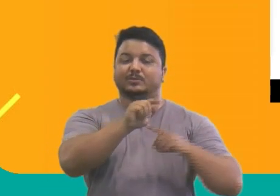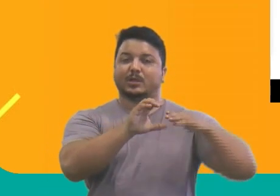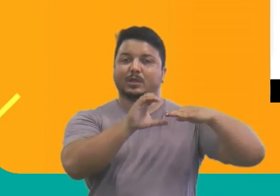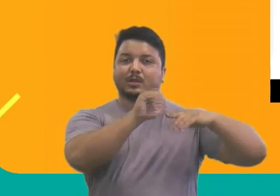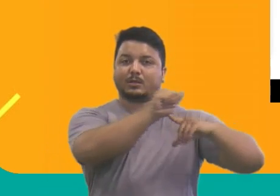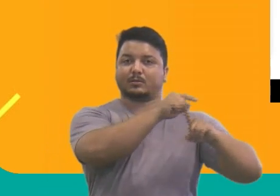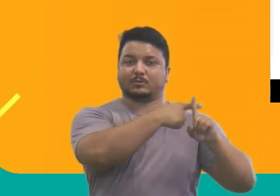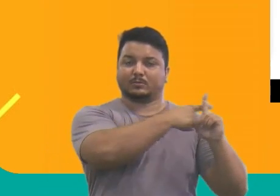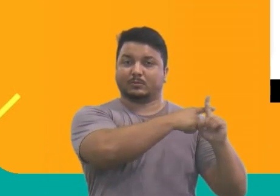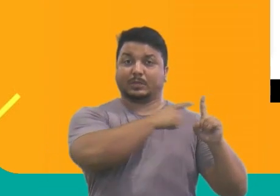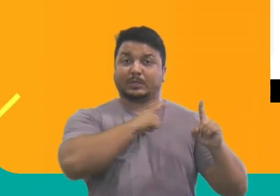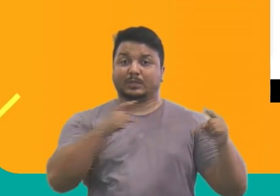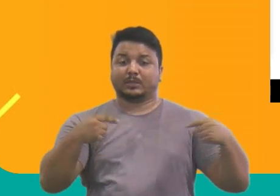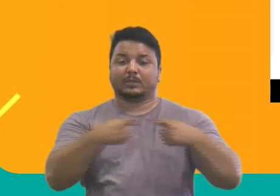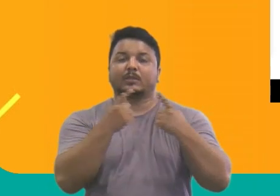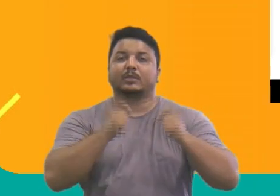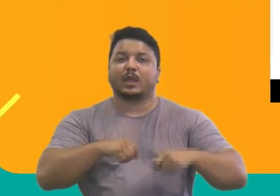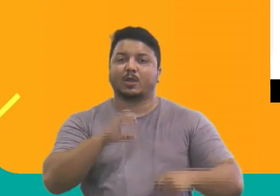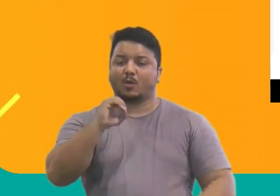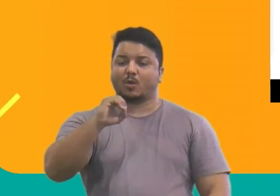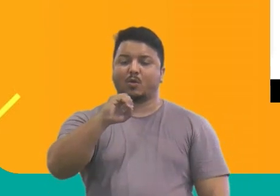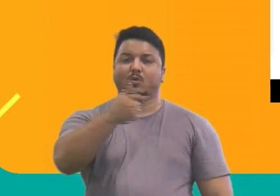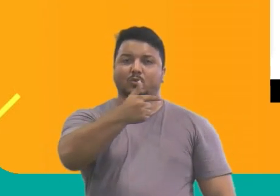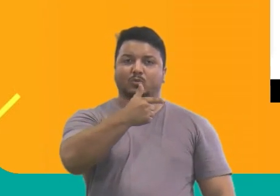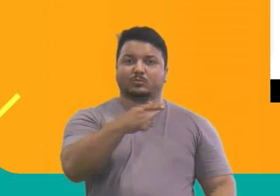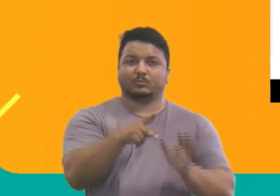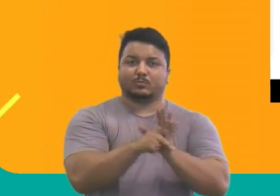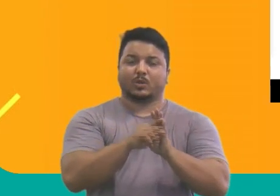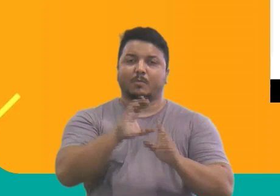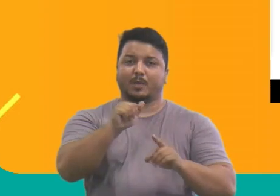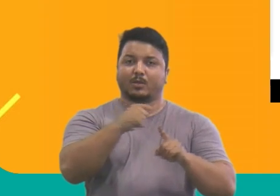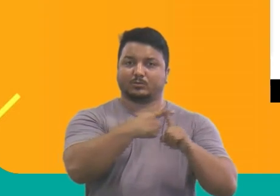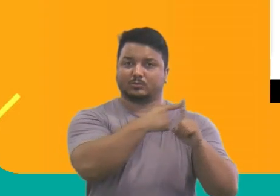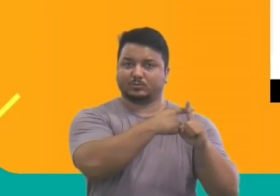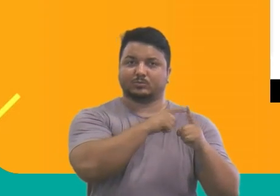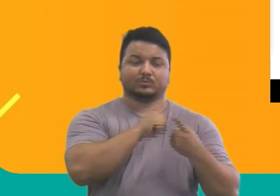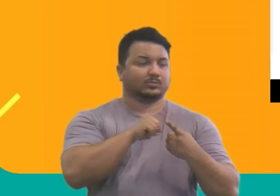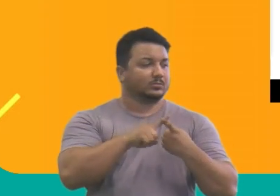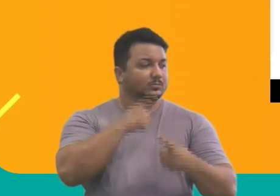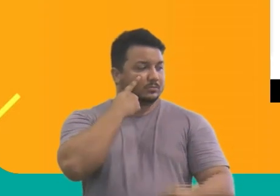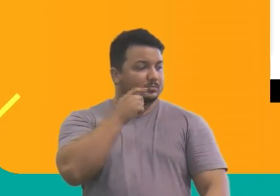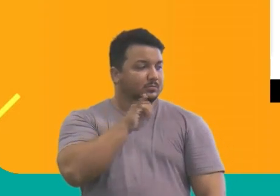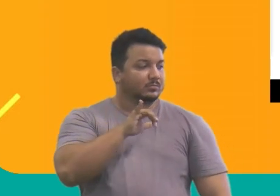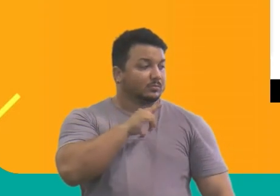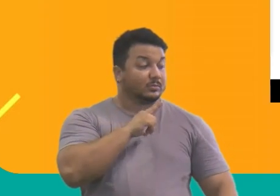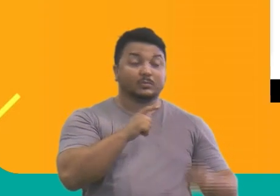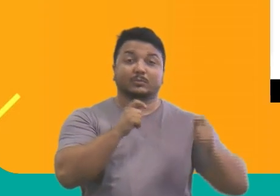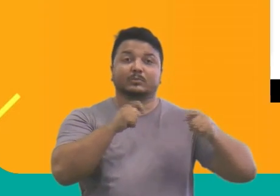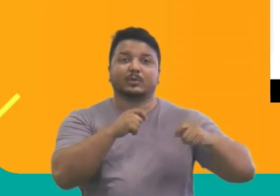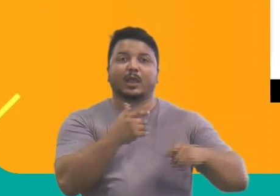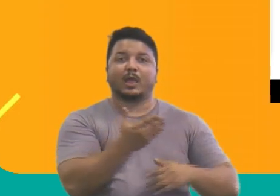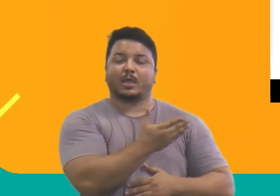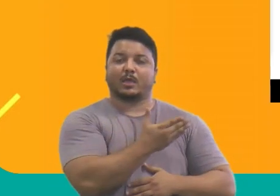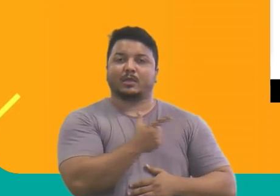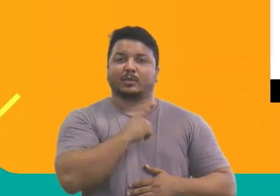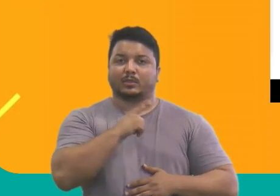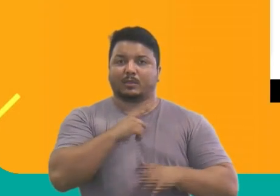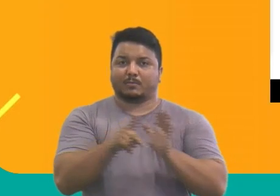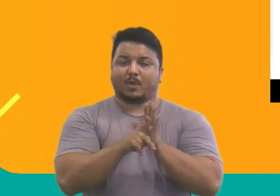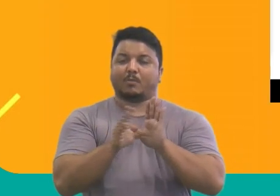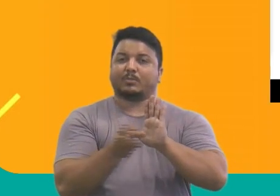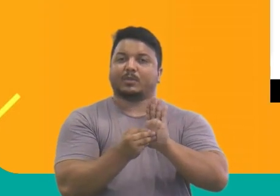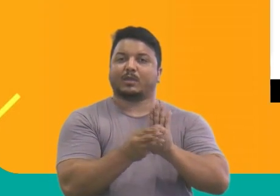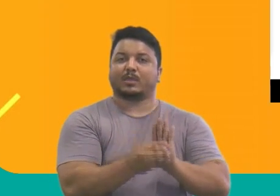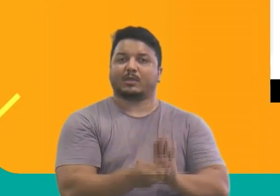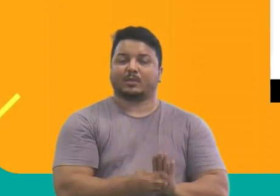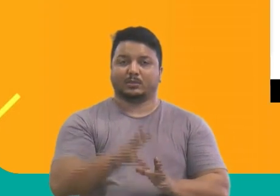calvície, por sua vez, é constituída de óxido de cálcio e óxido de magnésio, sendo obtida pela queima completa, calcinação do